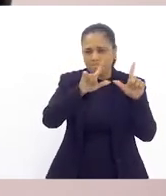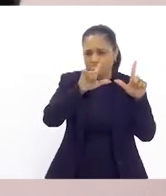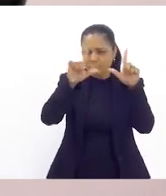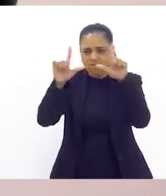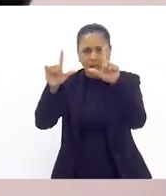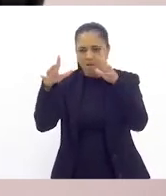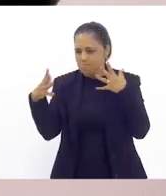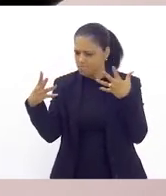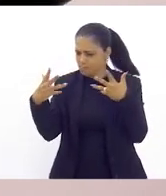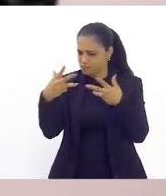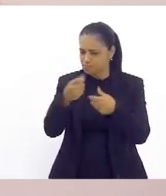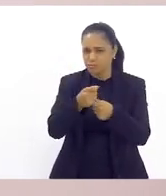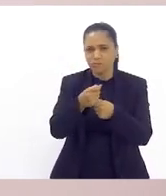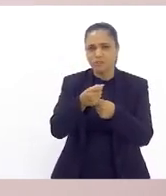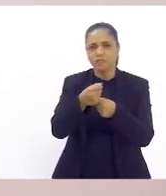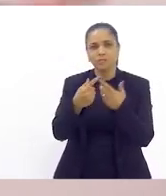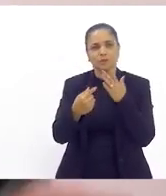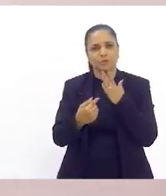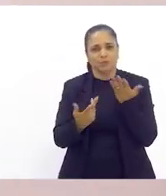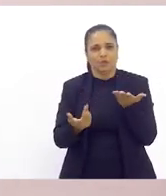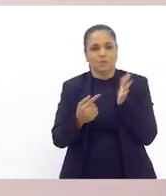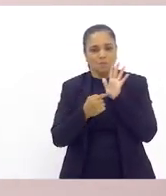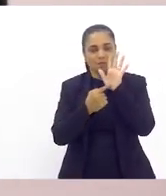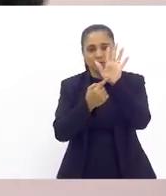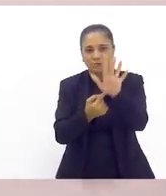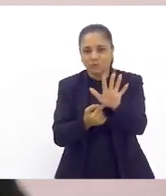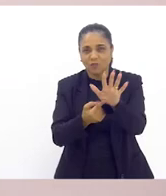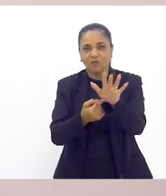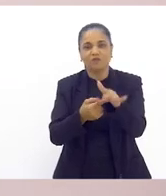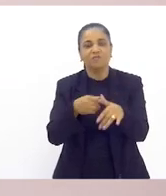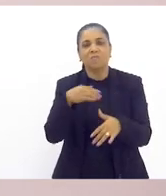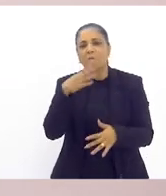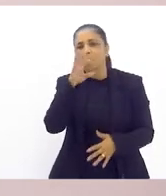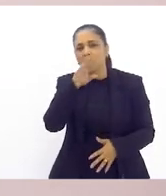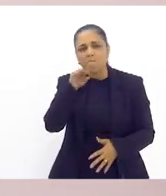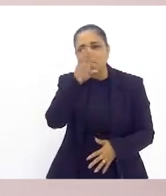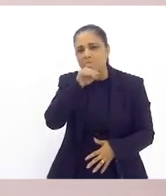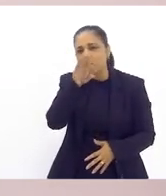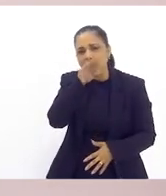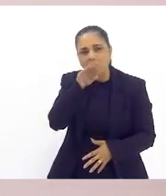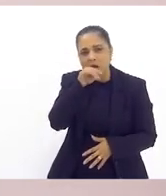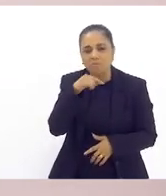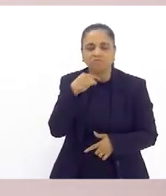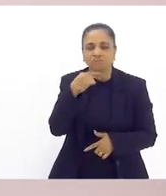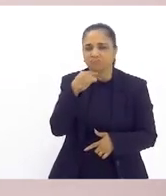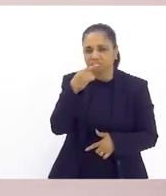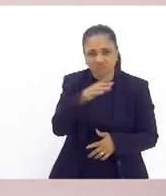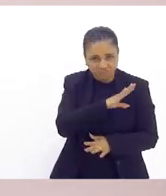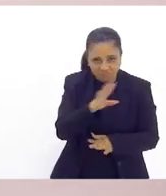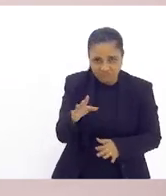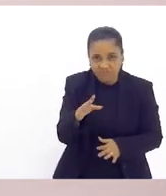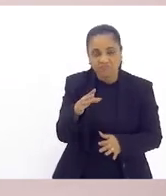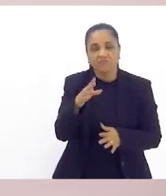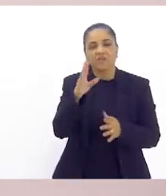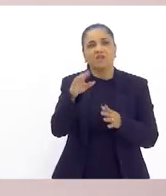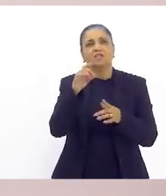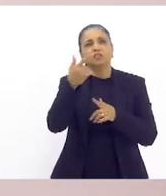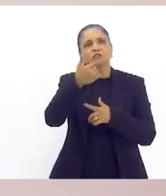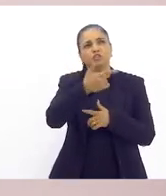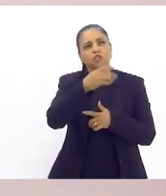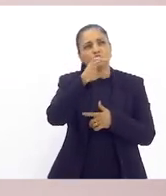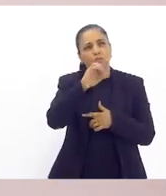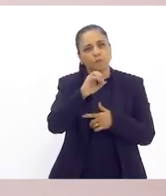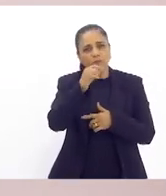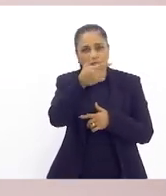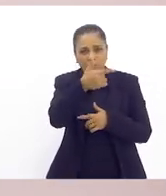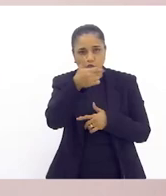tão bela Apresentação mas blá blá foi o ano passado né tenho aqui ofifes desde 2021